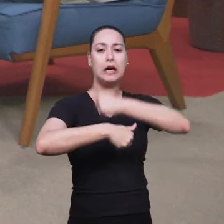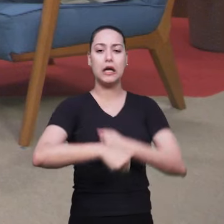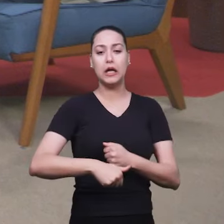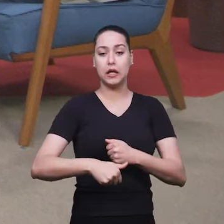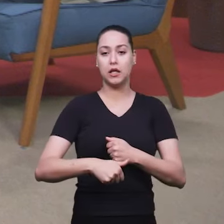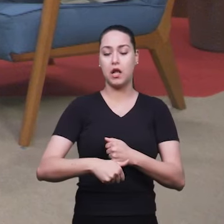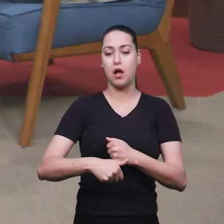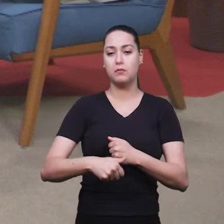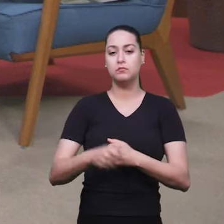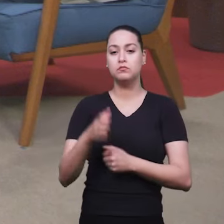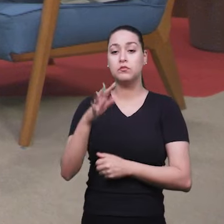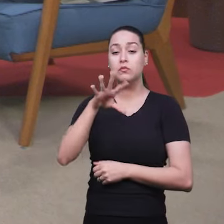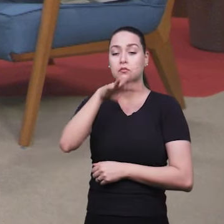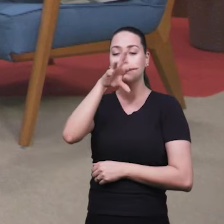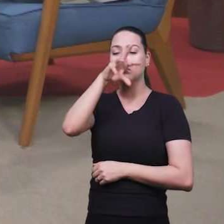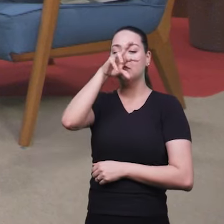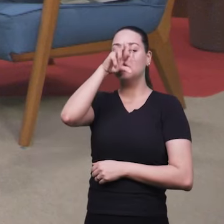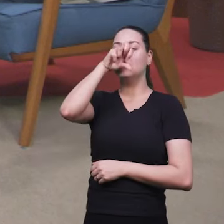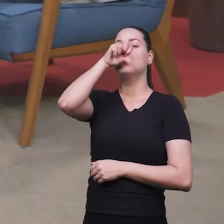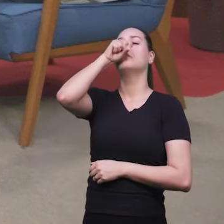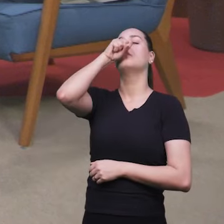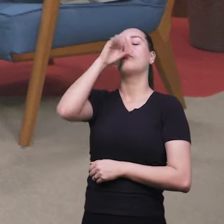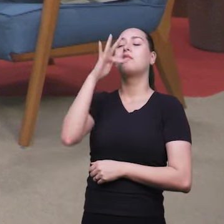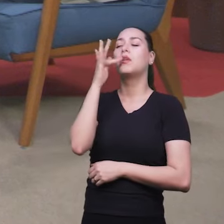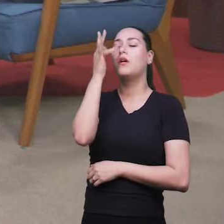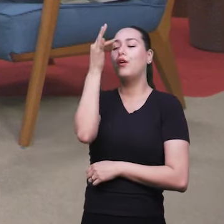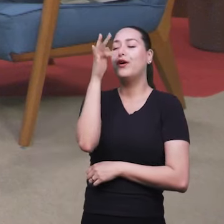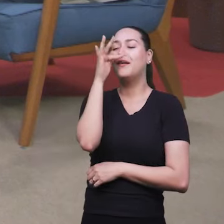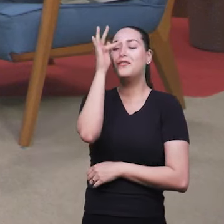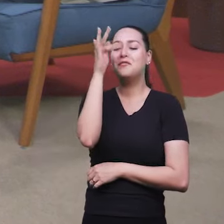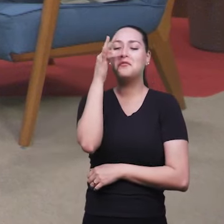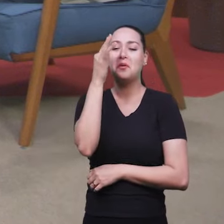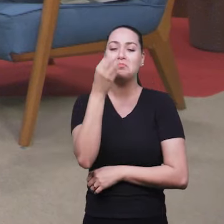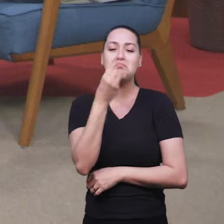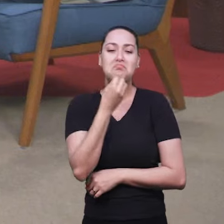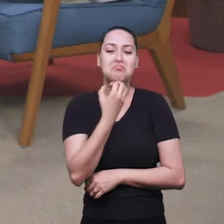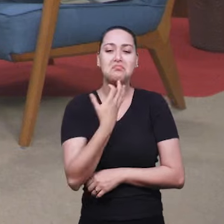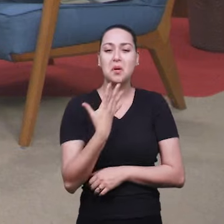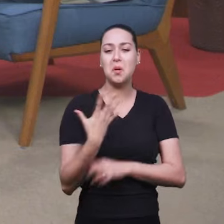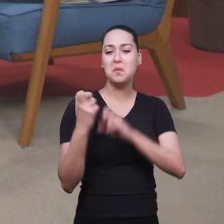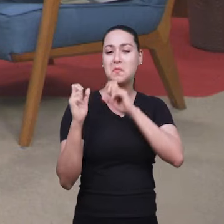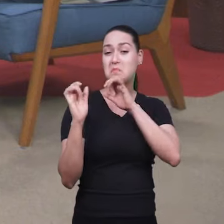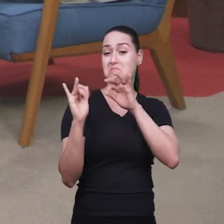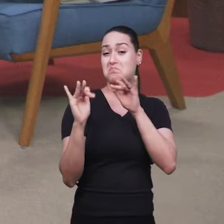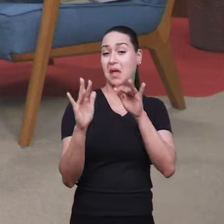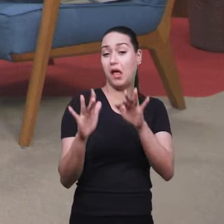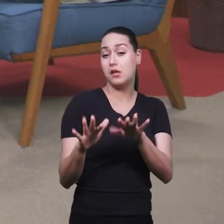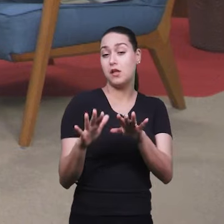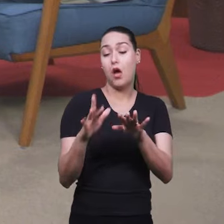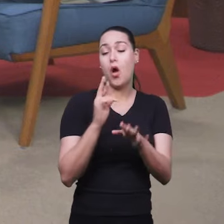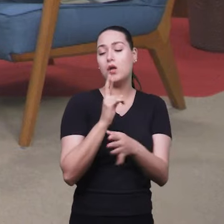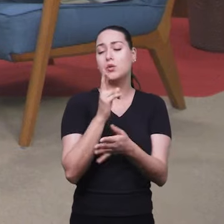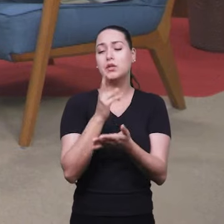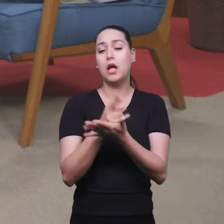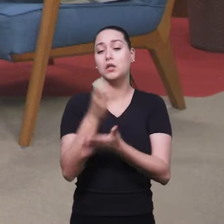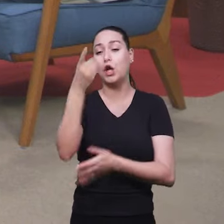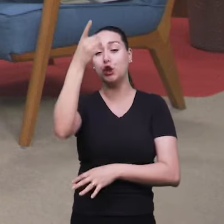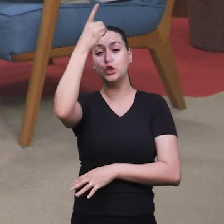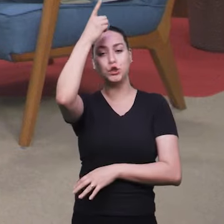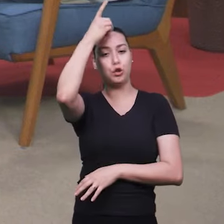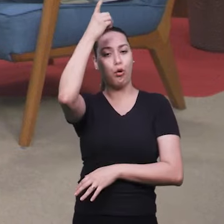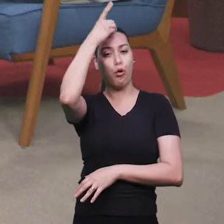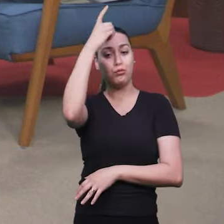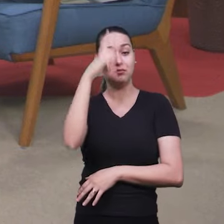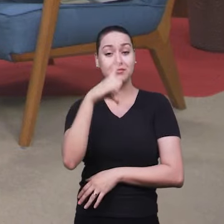formosa, ela tem o aroma das flores, é a bênção, é a formosura dos dons